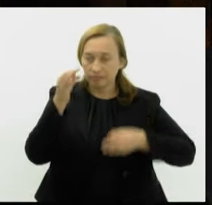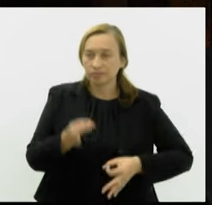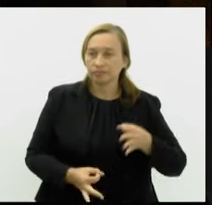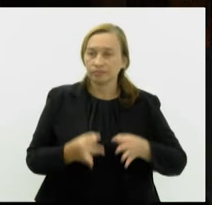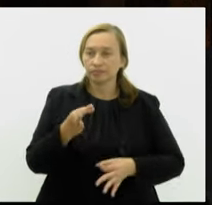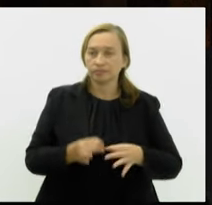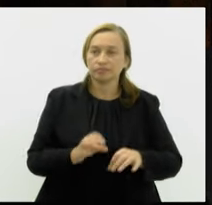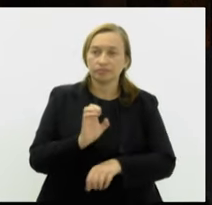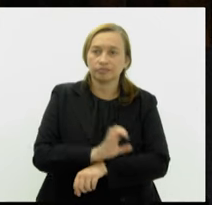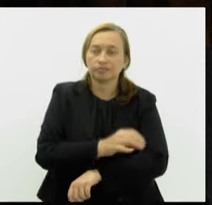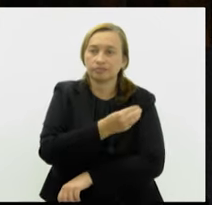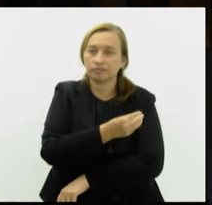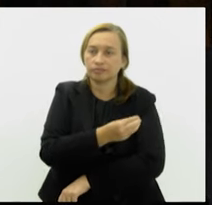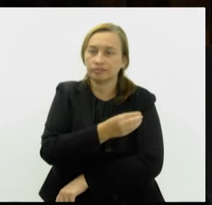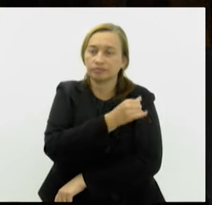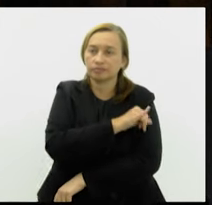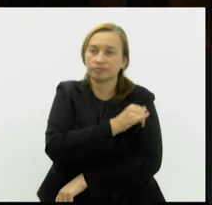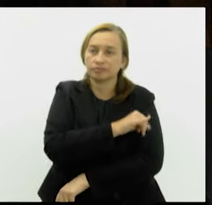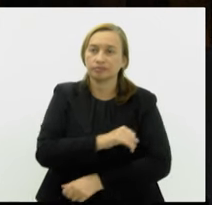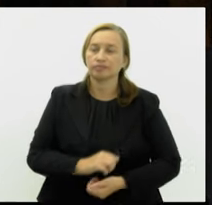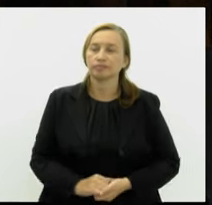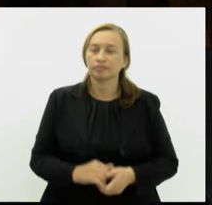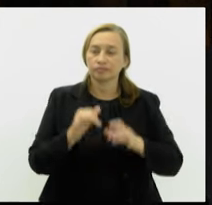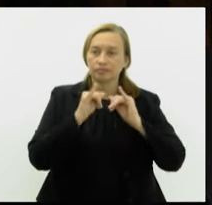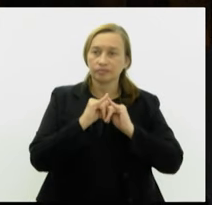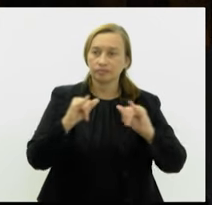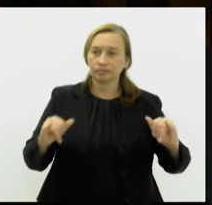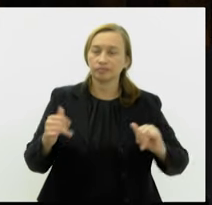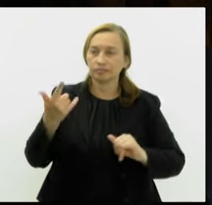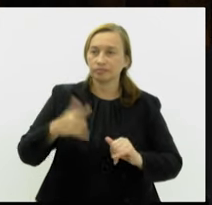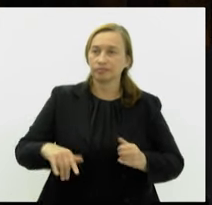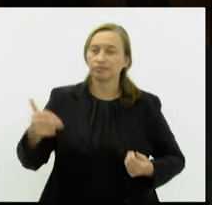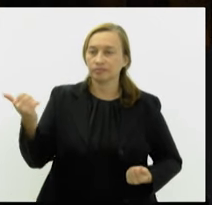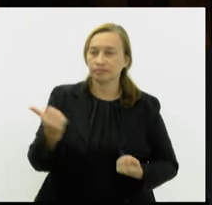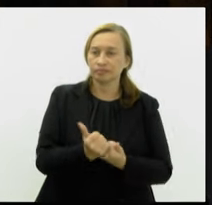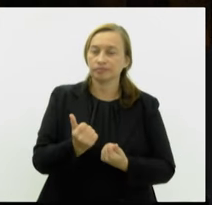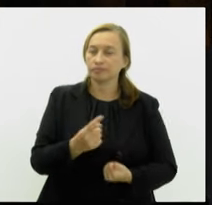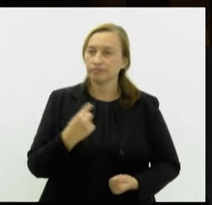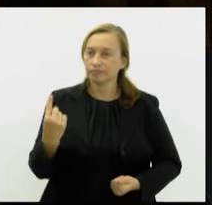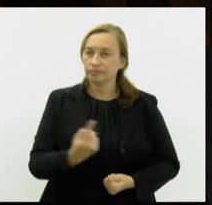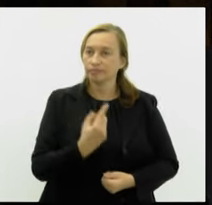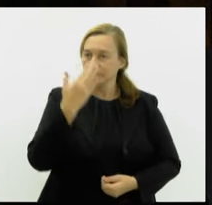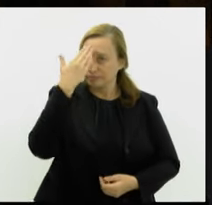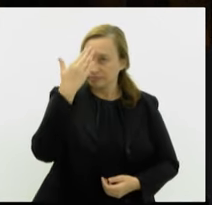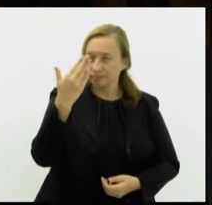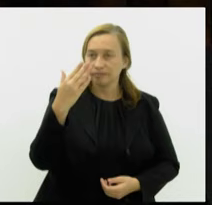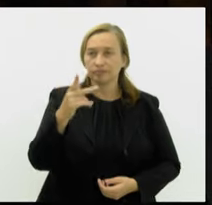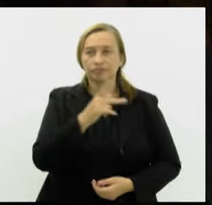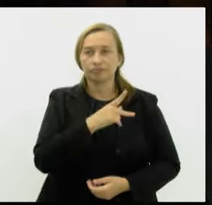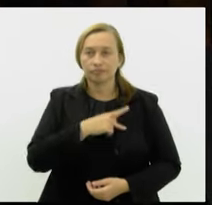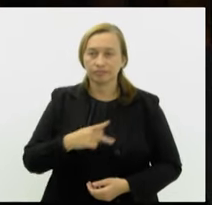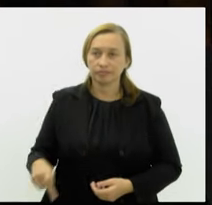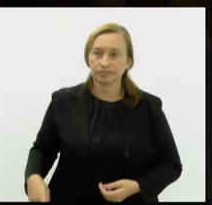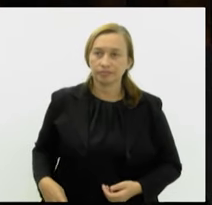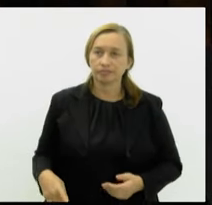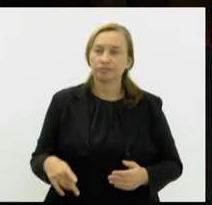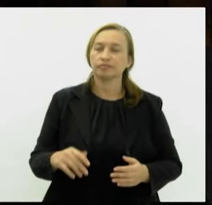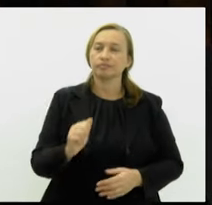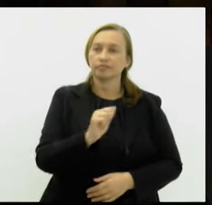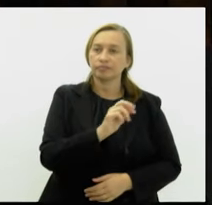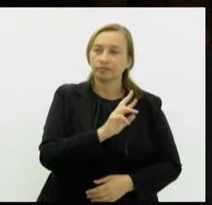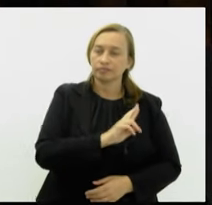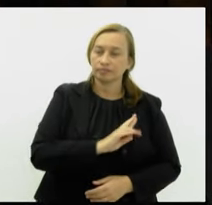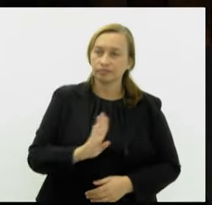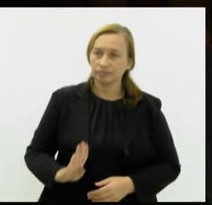que estão aqui, declarar mais uma vez o nosso apoio, agradecer ao presidente da Casa que atendeu a